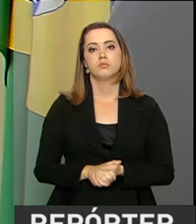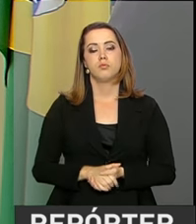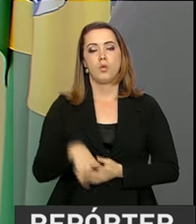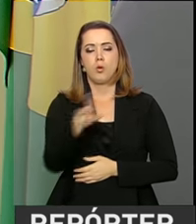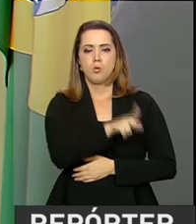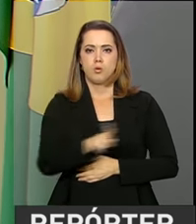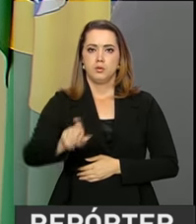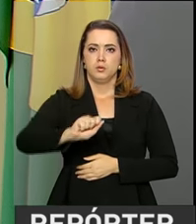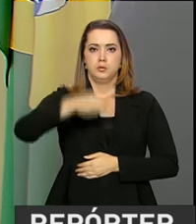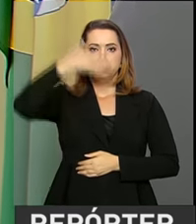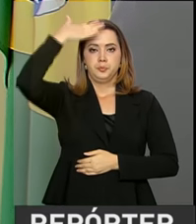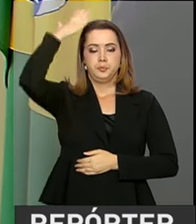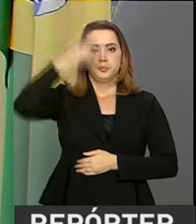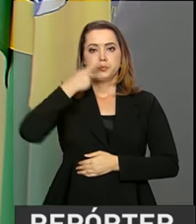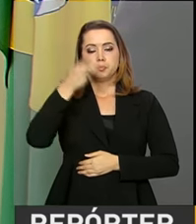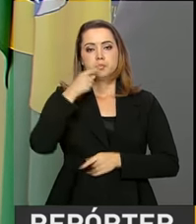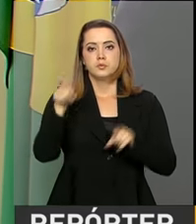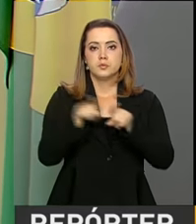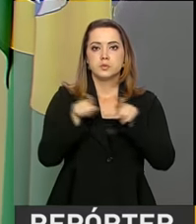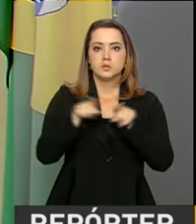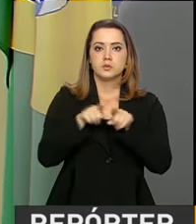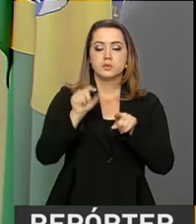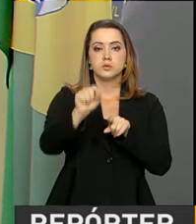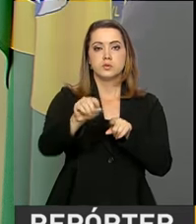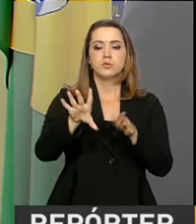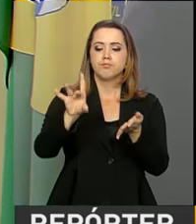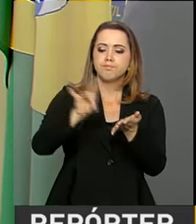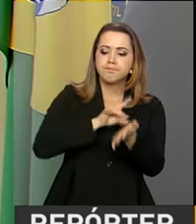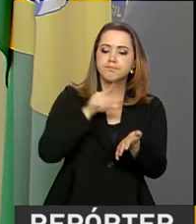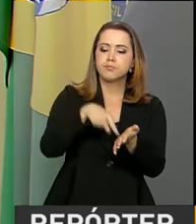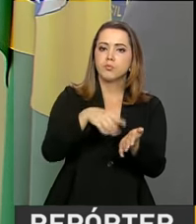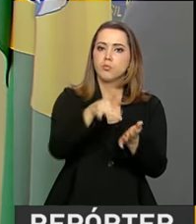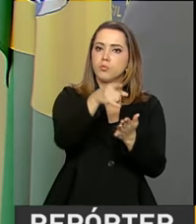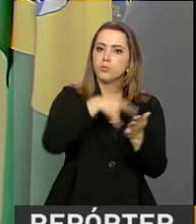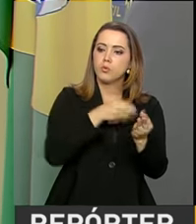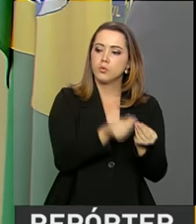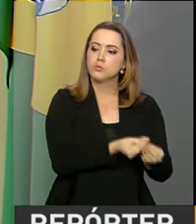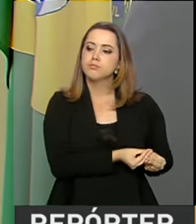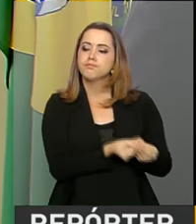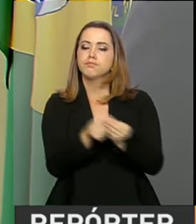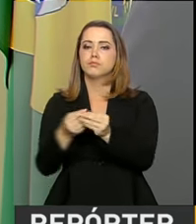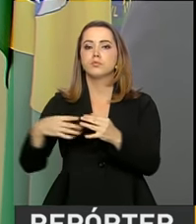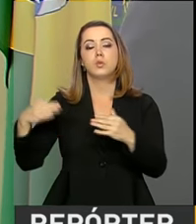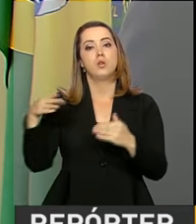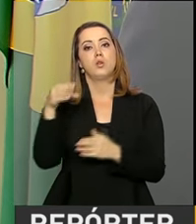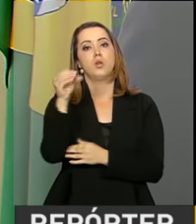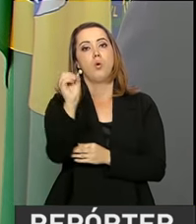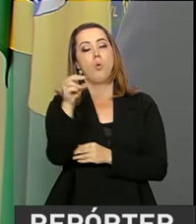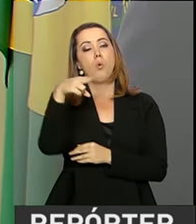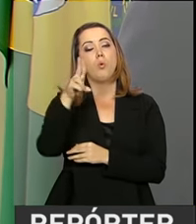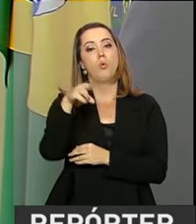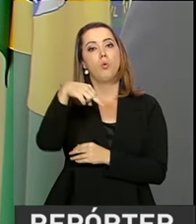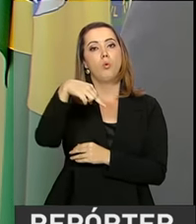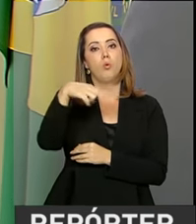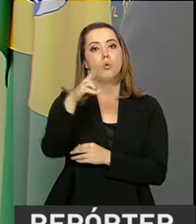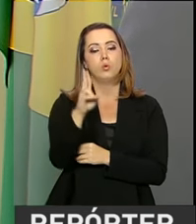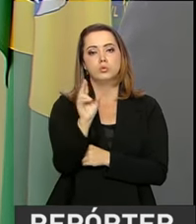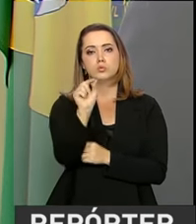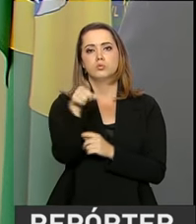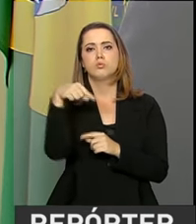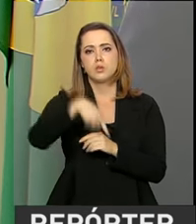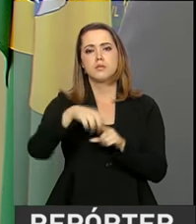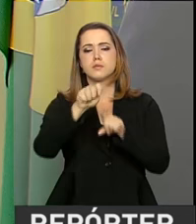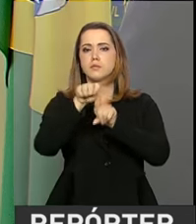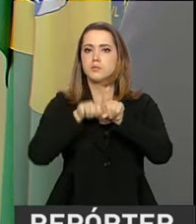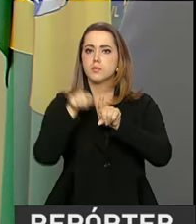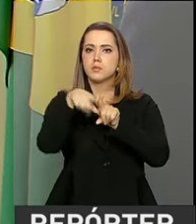presidente Temer disse ainda que vai depositar a ratificação do acordo junto às Nações Unidas ainda este mês, durante